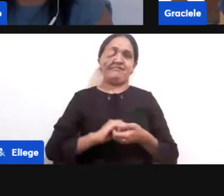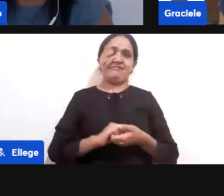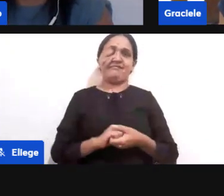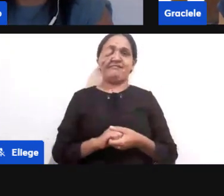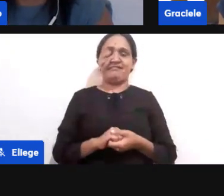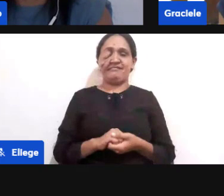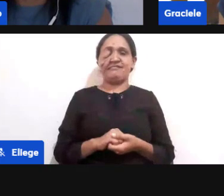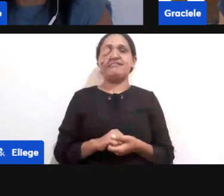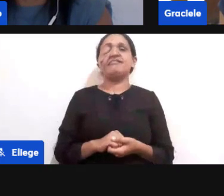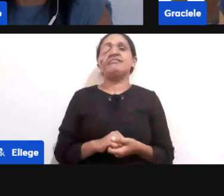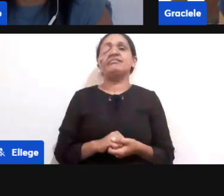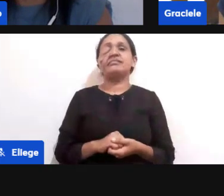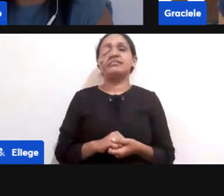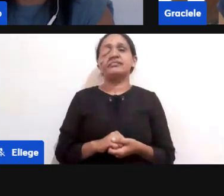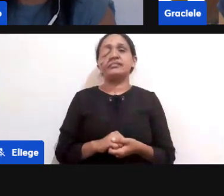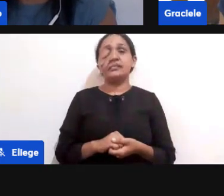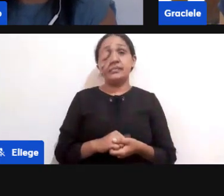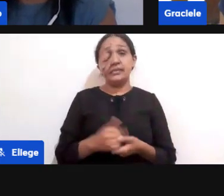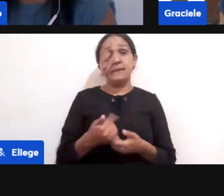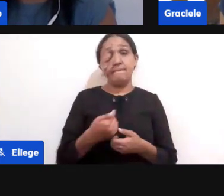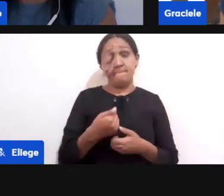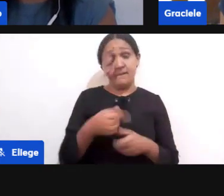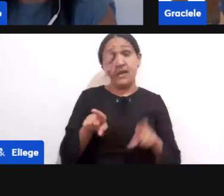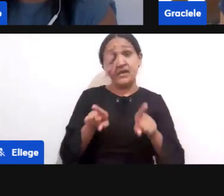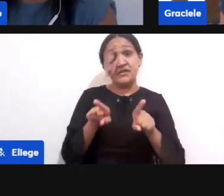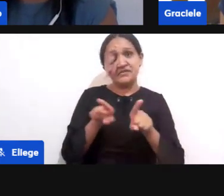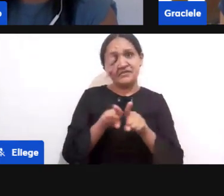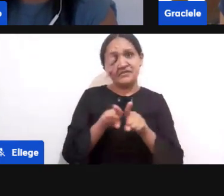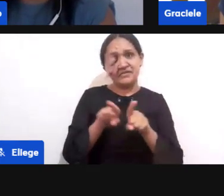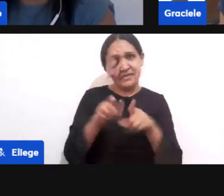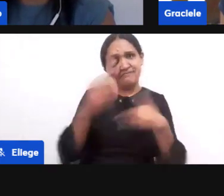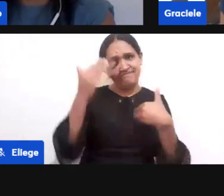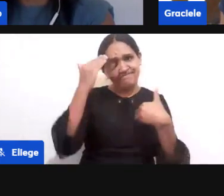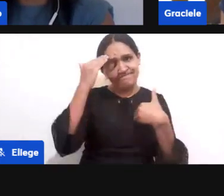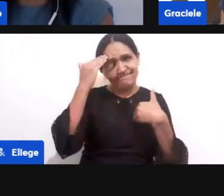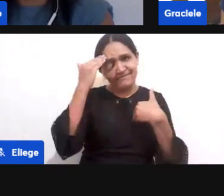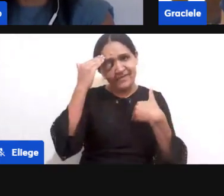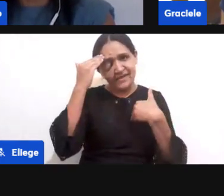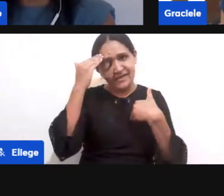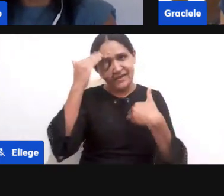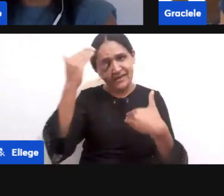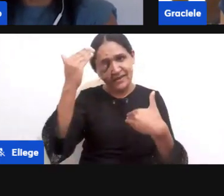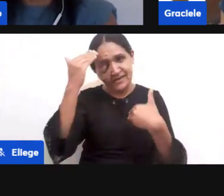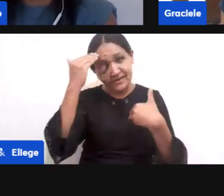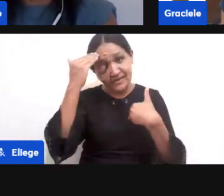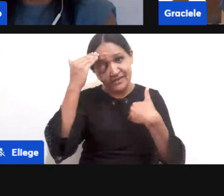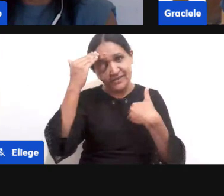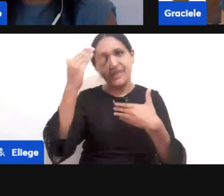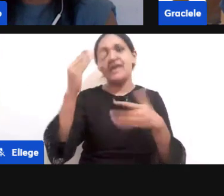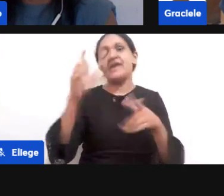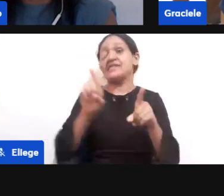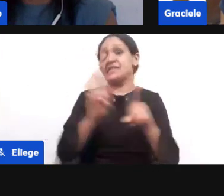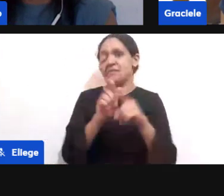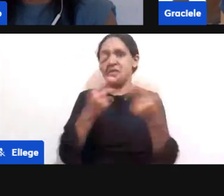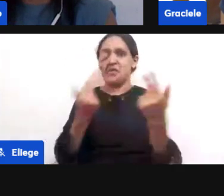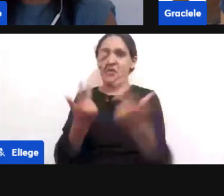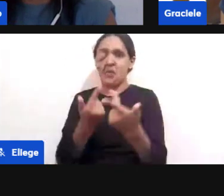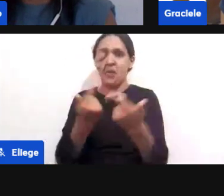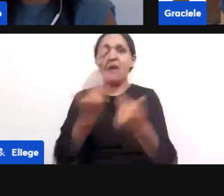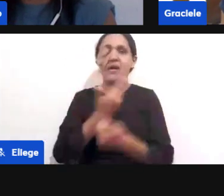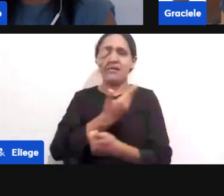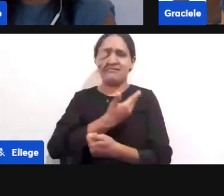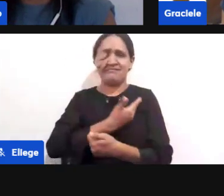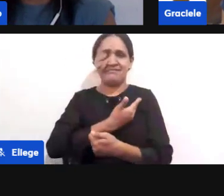Por fim, eu venho aqui, faço das palavras das minhas amigas as minhas palavras. Agradeço